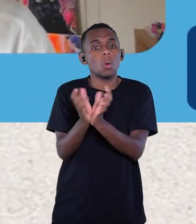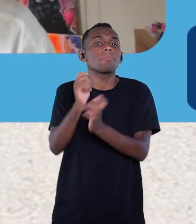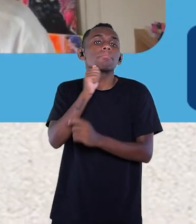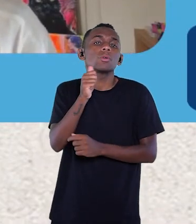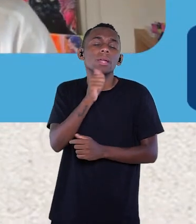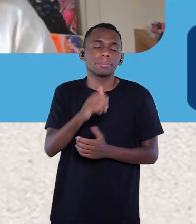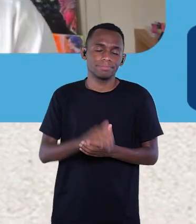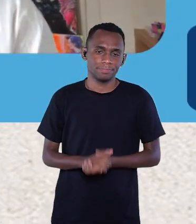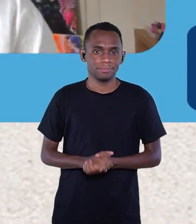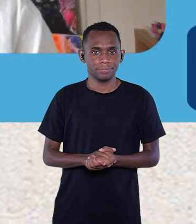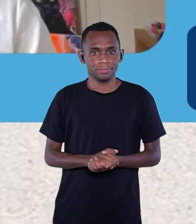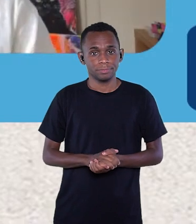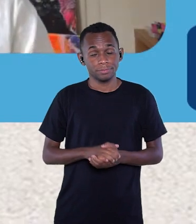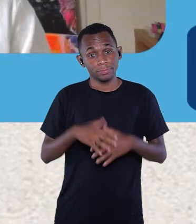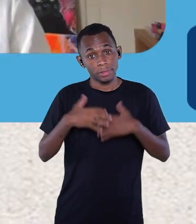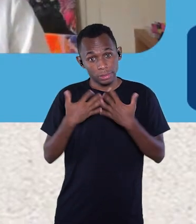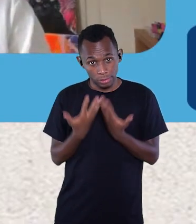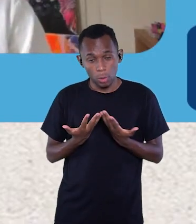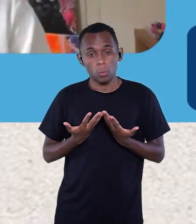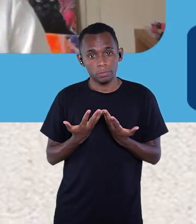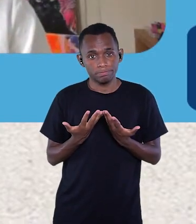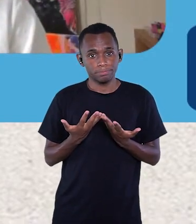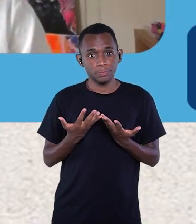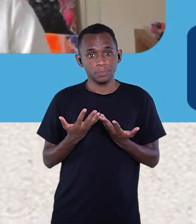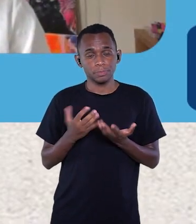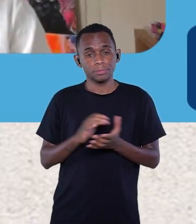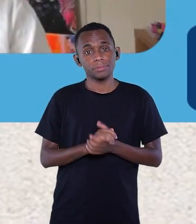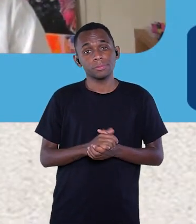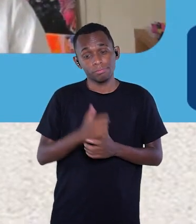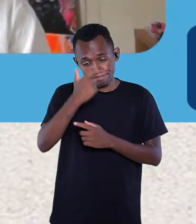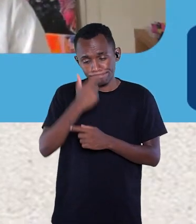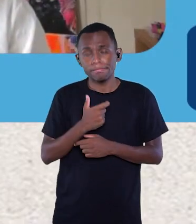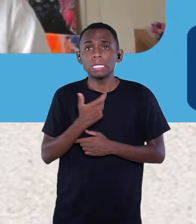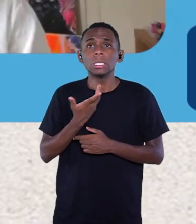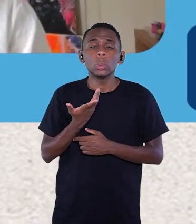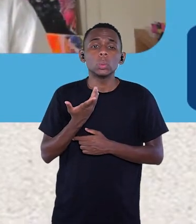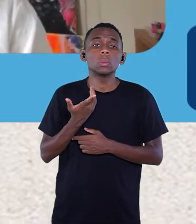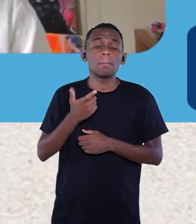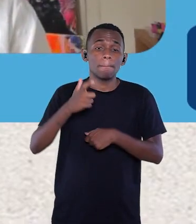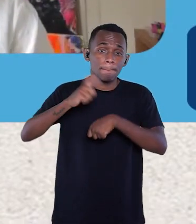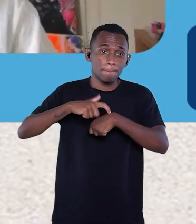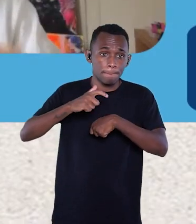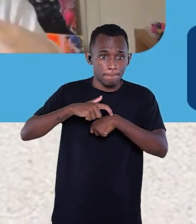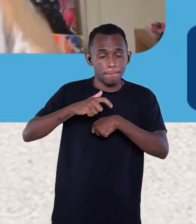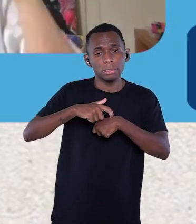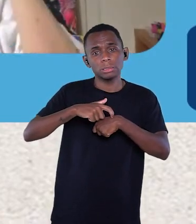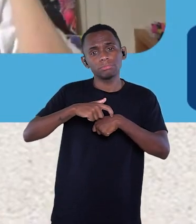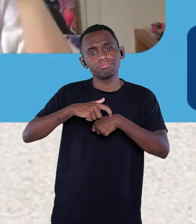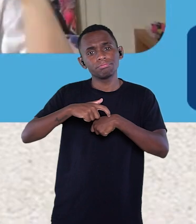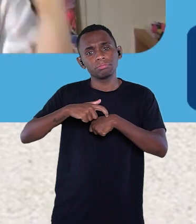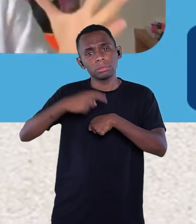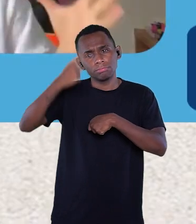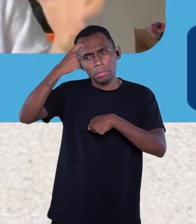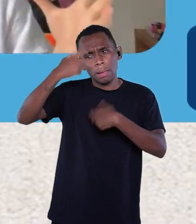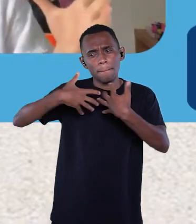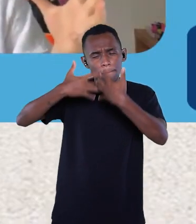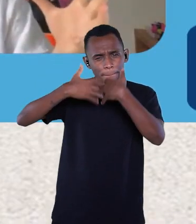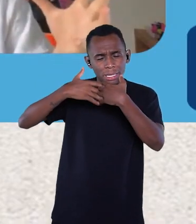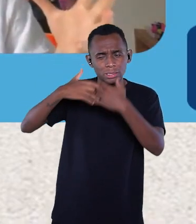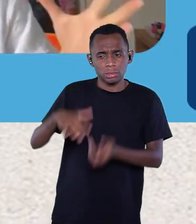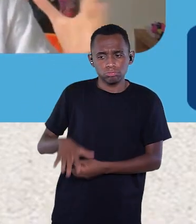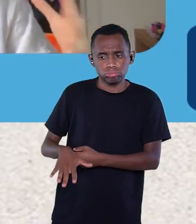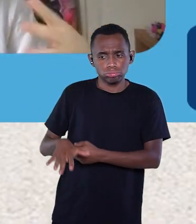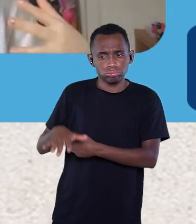mulheres. Então, assim, quando você pensar assim, na minha infância,